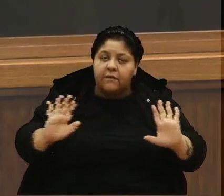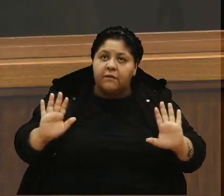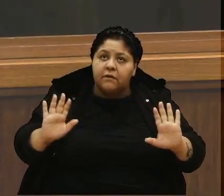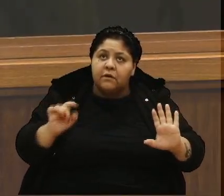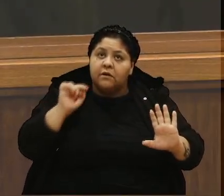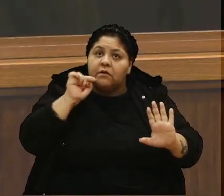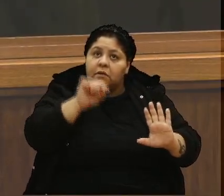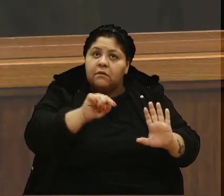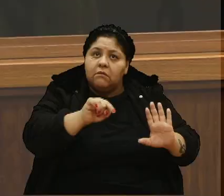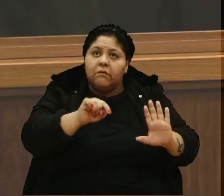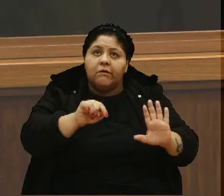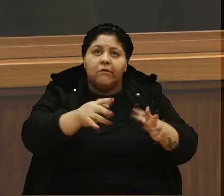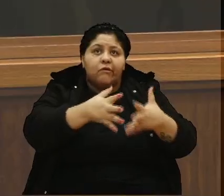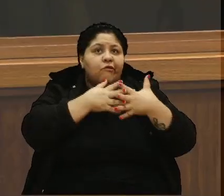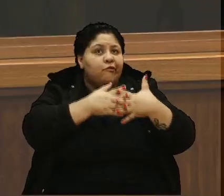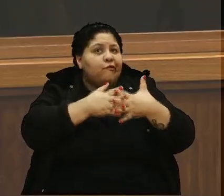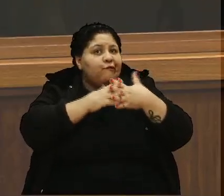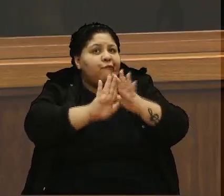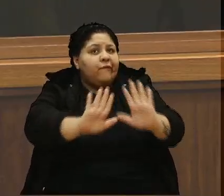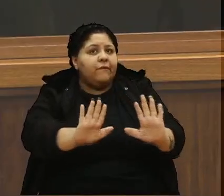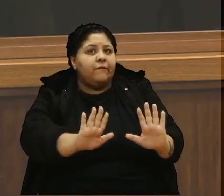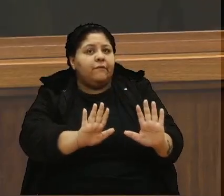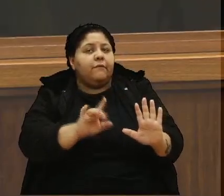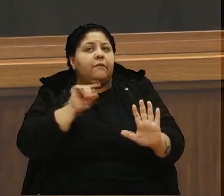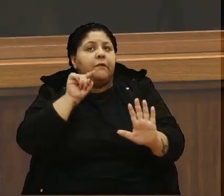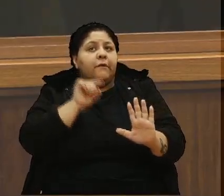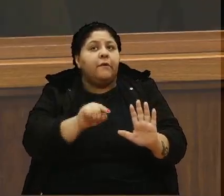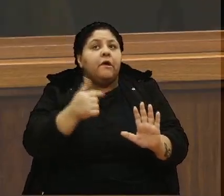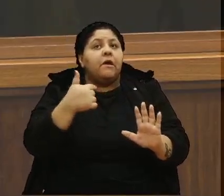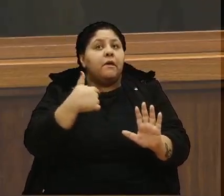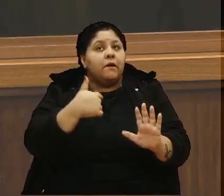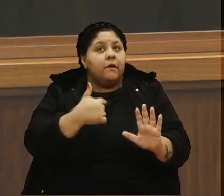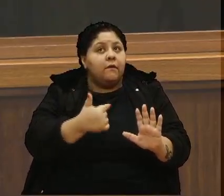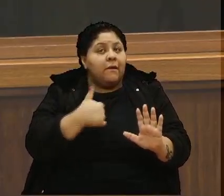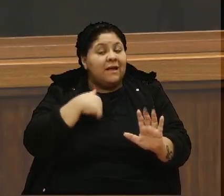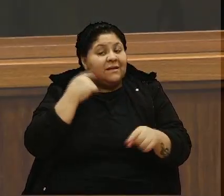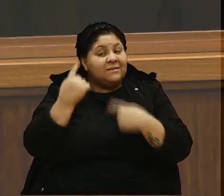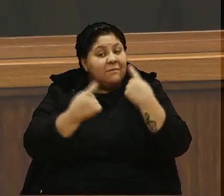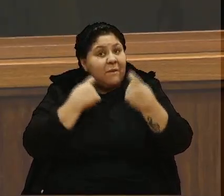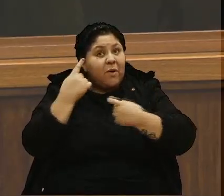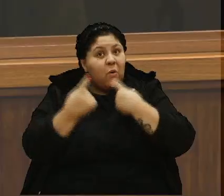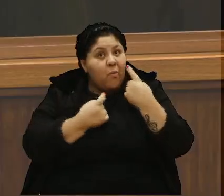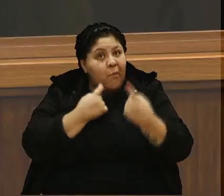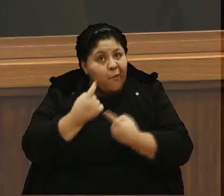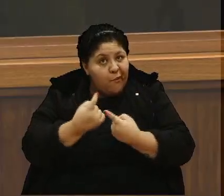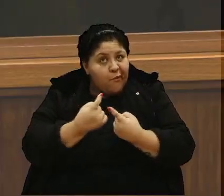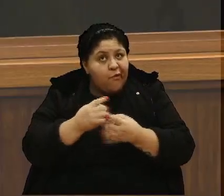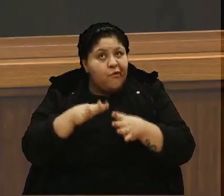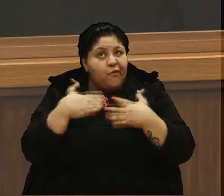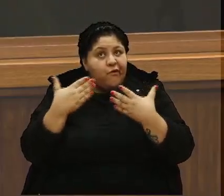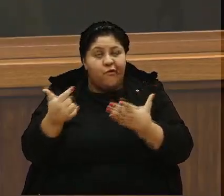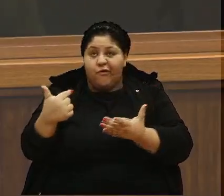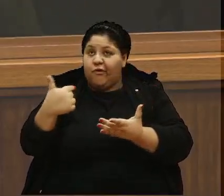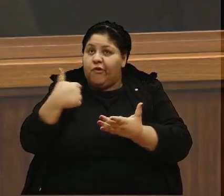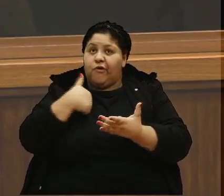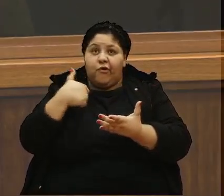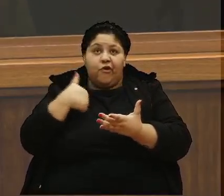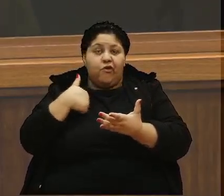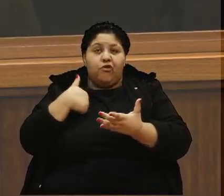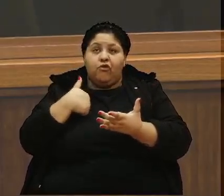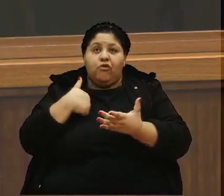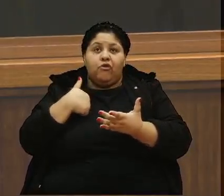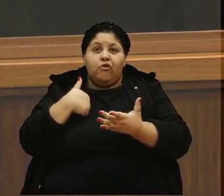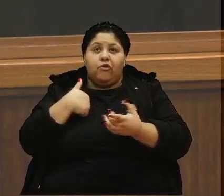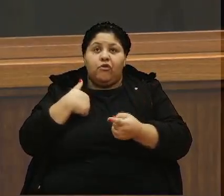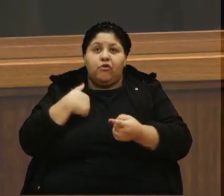Isso aqui vai virar uma coisa sem sentido. É esta minha preocupação. Então, eu não vou me catar